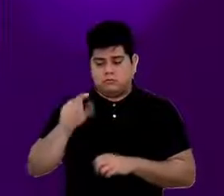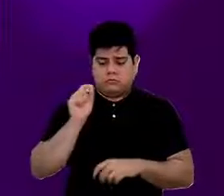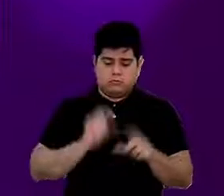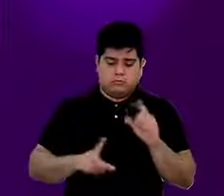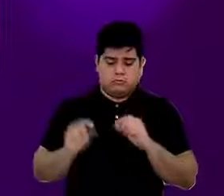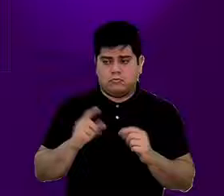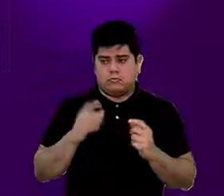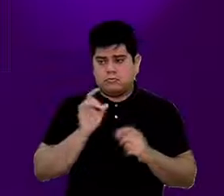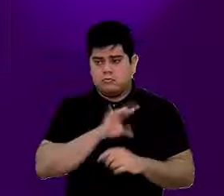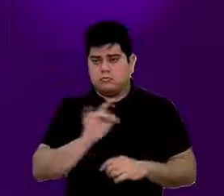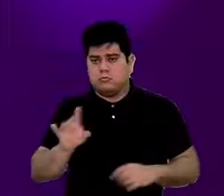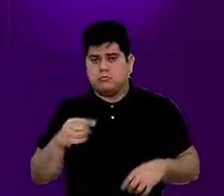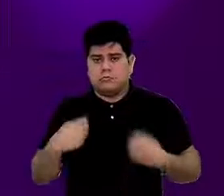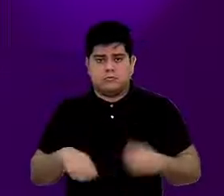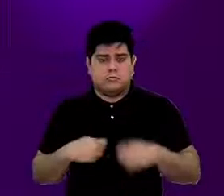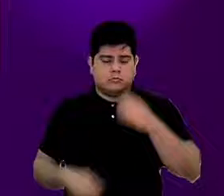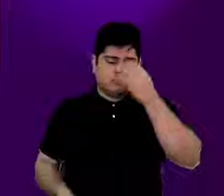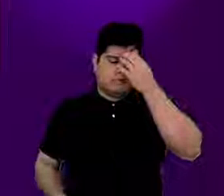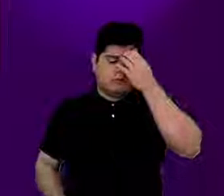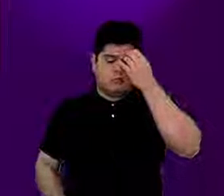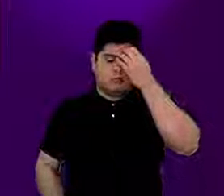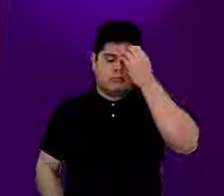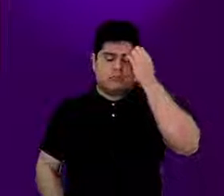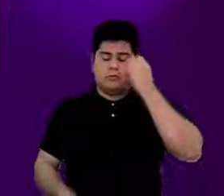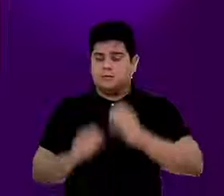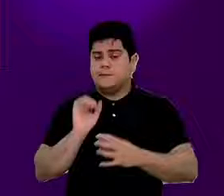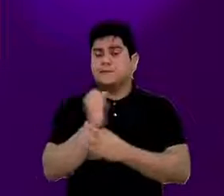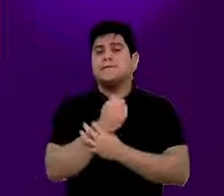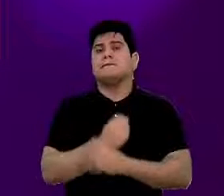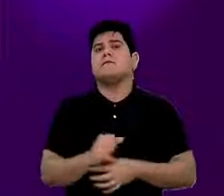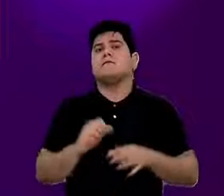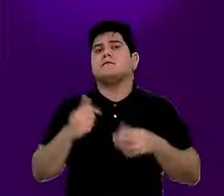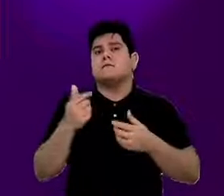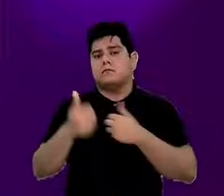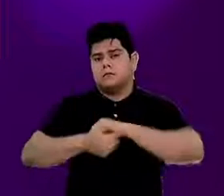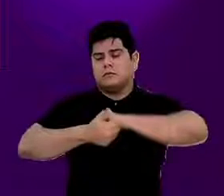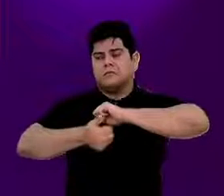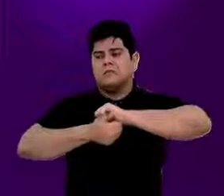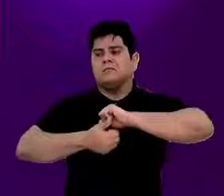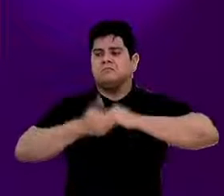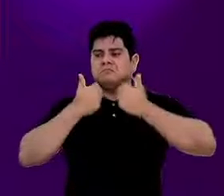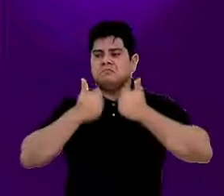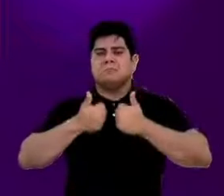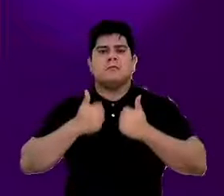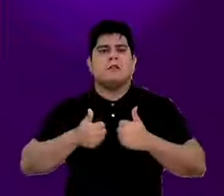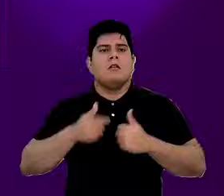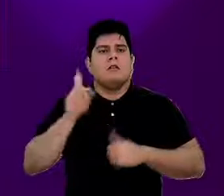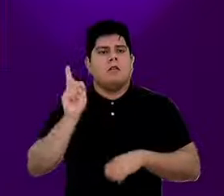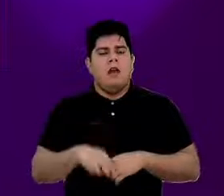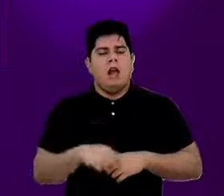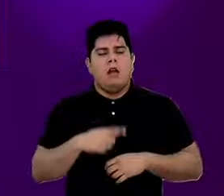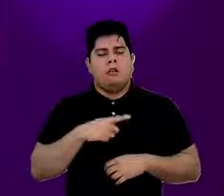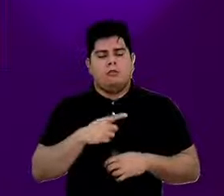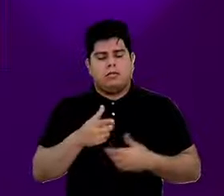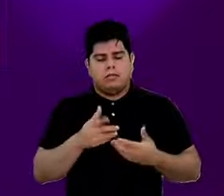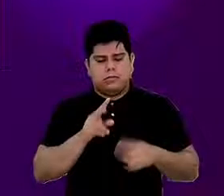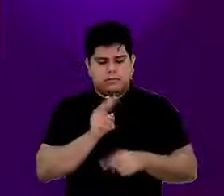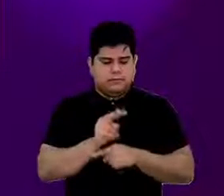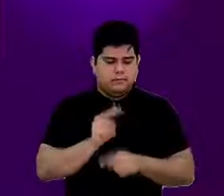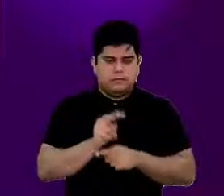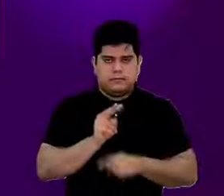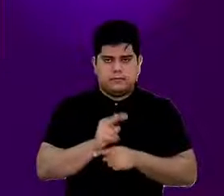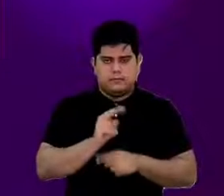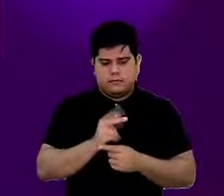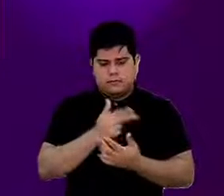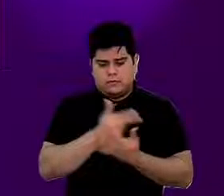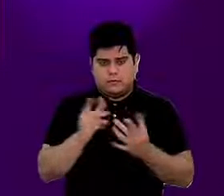necessidade de cada serviço, garantir que essa qualidade, essa assistência seja de qualidade através da monitorização dos